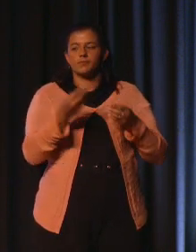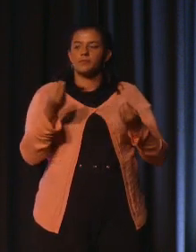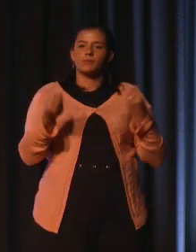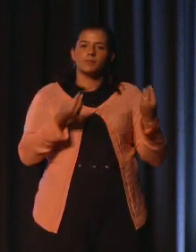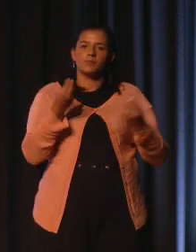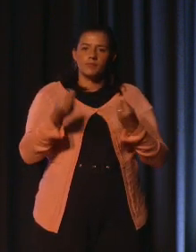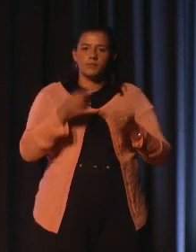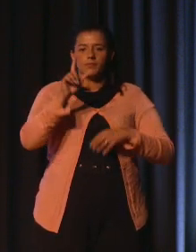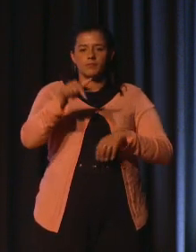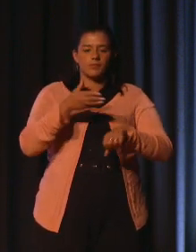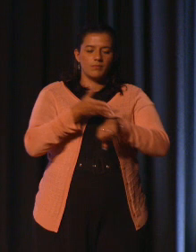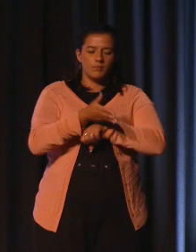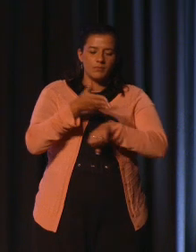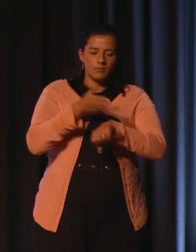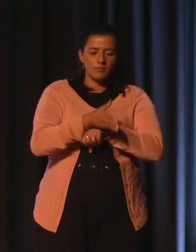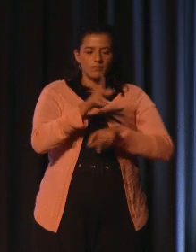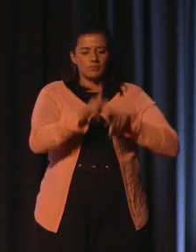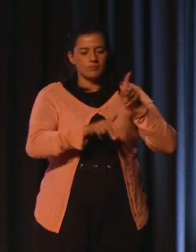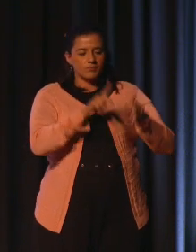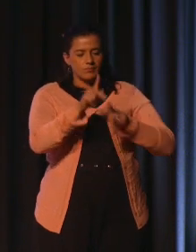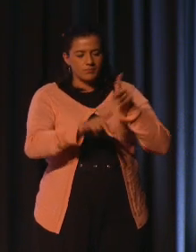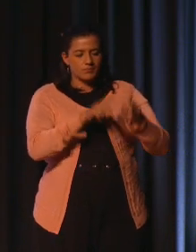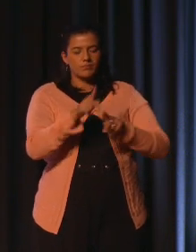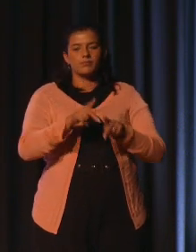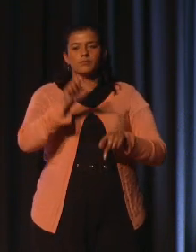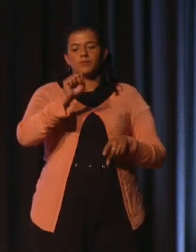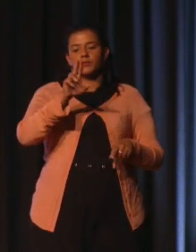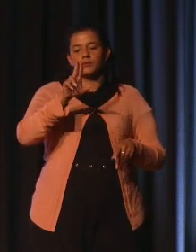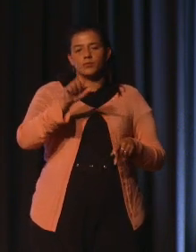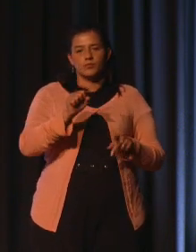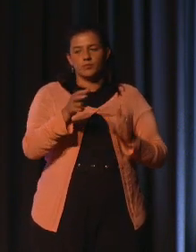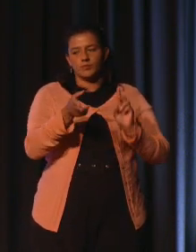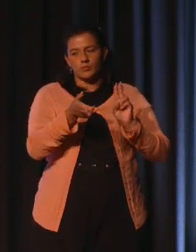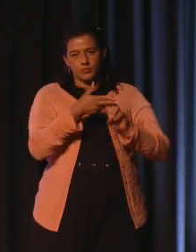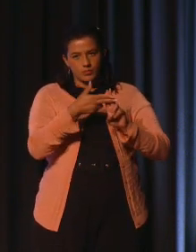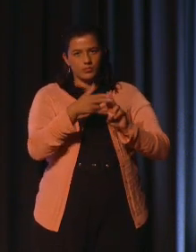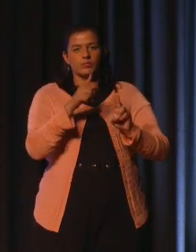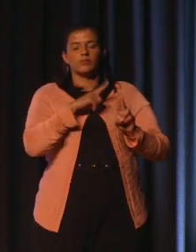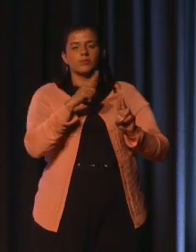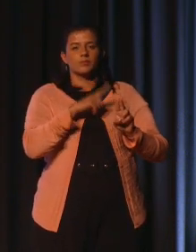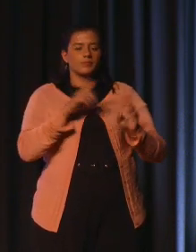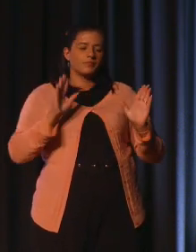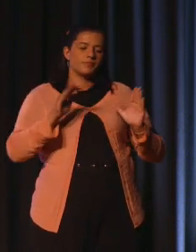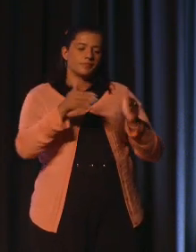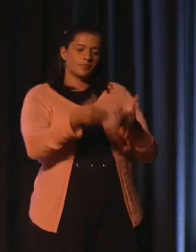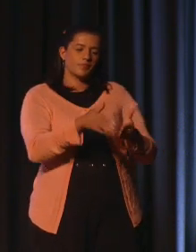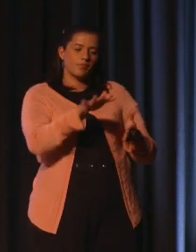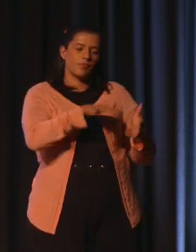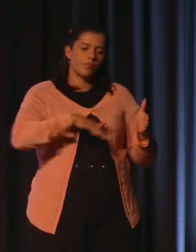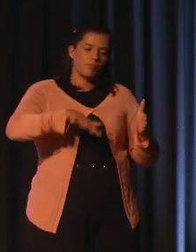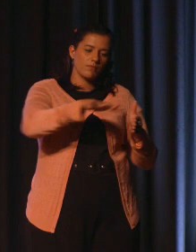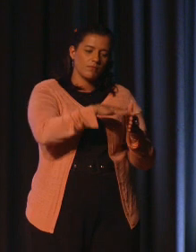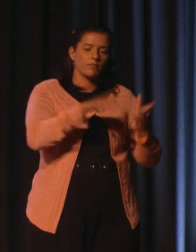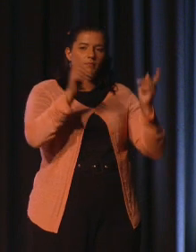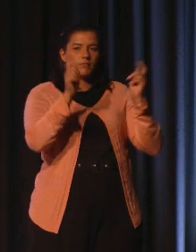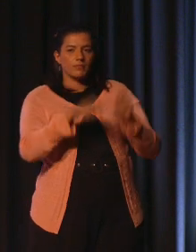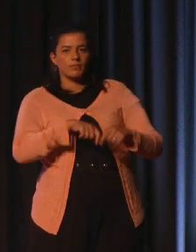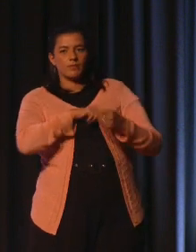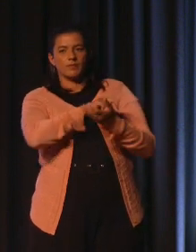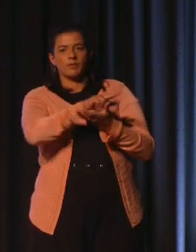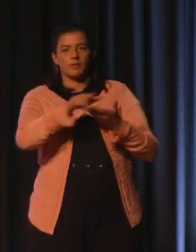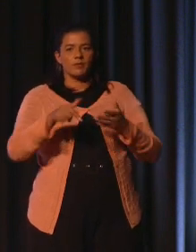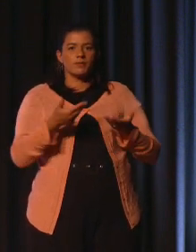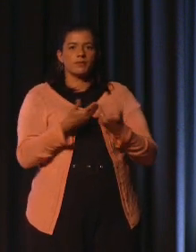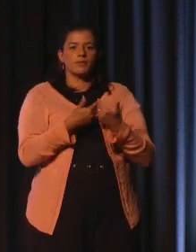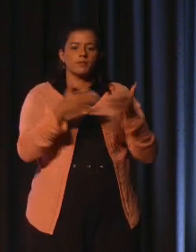isso? Participando das consultas públicas e nas incorporações do SUS, né? Já que o processo ele é centralizado na Coordenação Geral de Sangue, mas